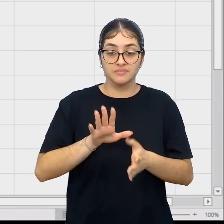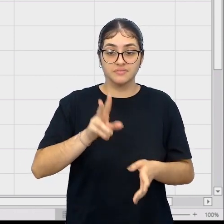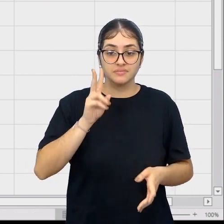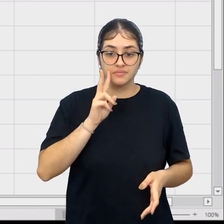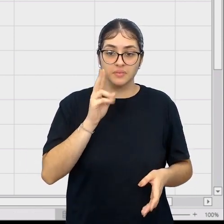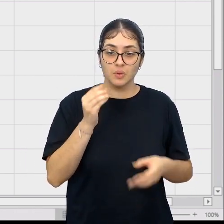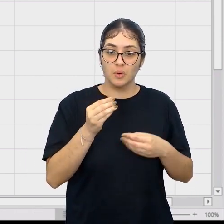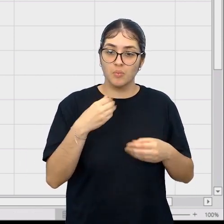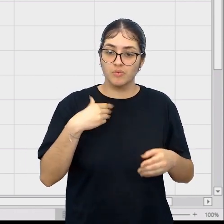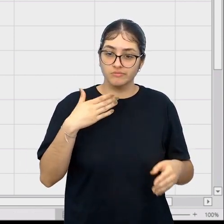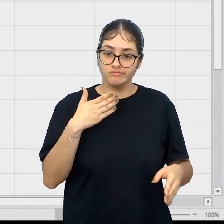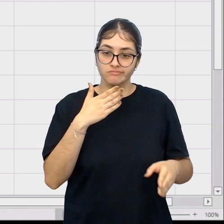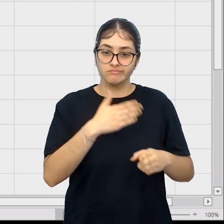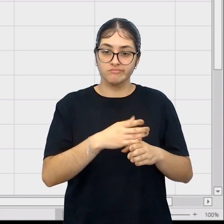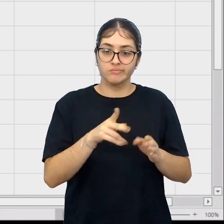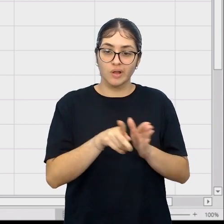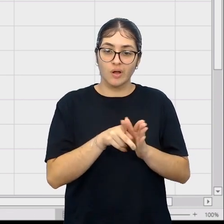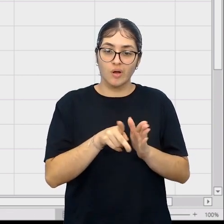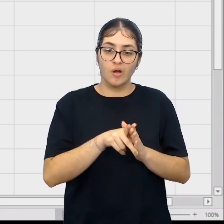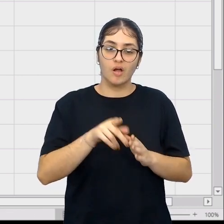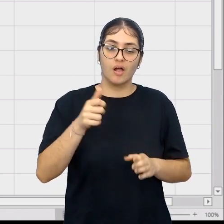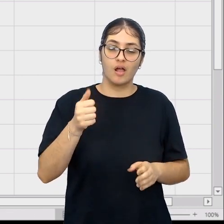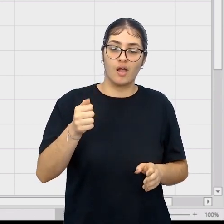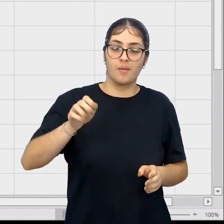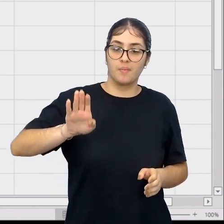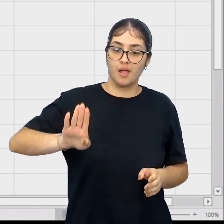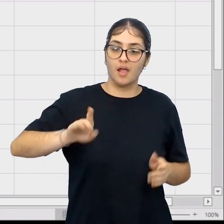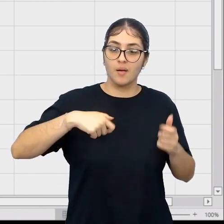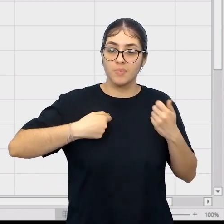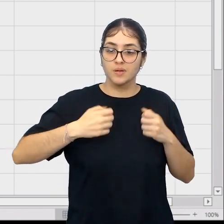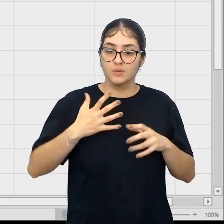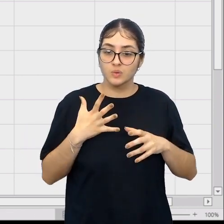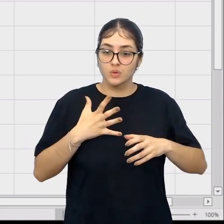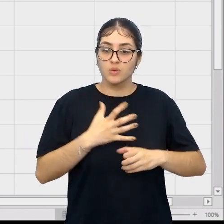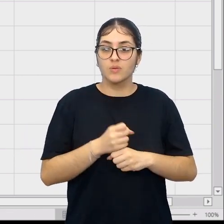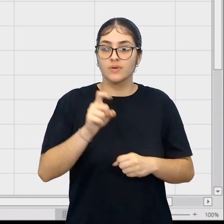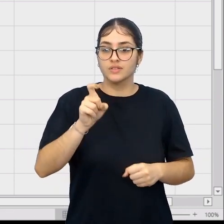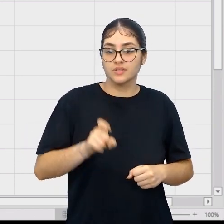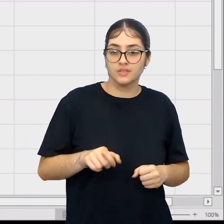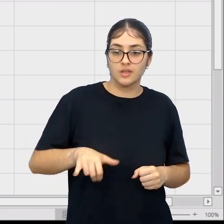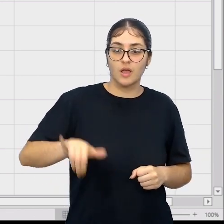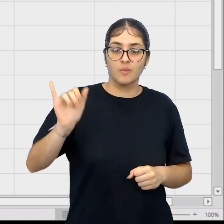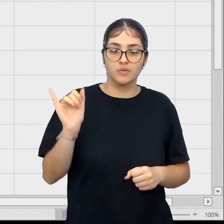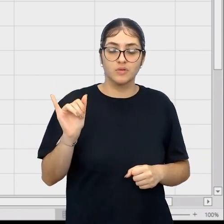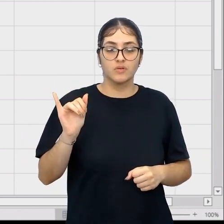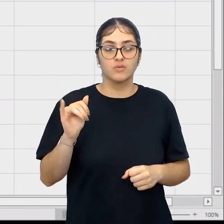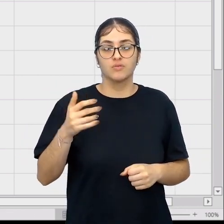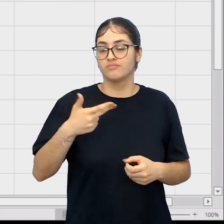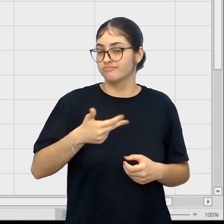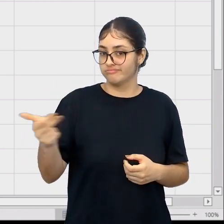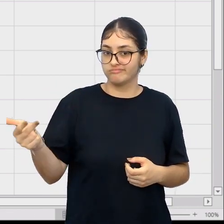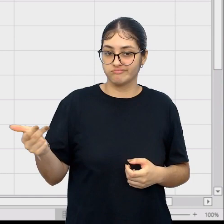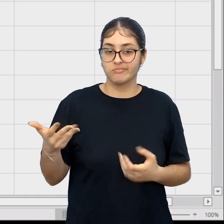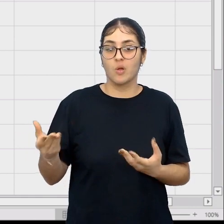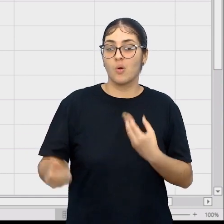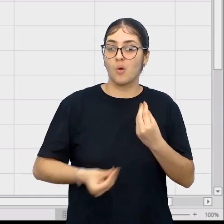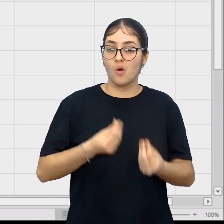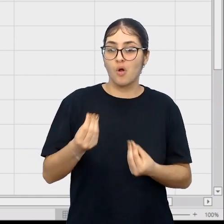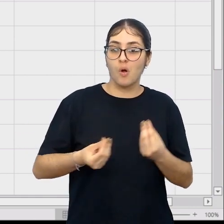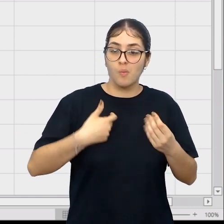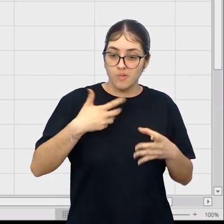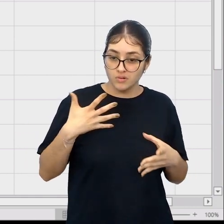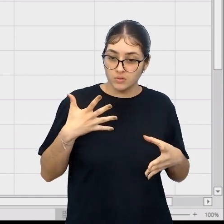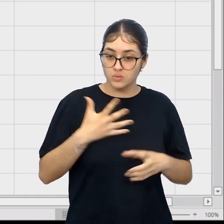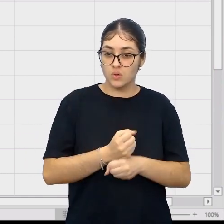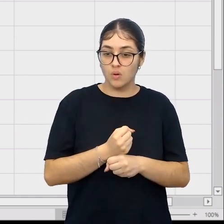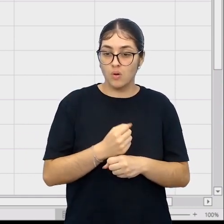pra gente poder descobrir os coeficientes A e B, eu vou precisar da somatória do X, somatória do Y, Isso. somatória do X quadrado. Tá, então como que eu vou fazer somatória?